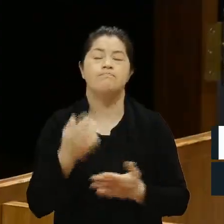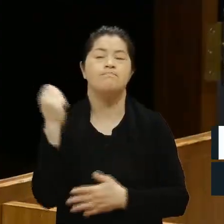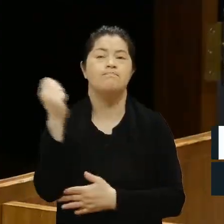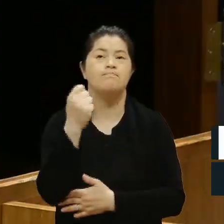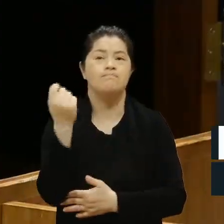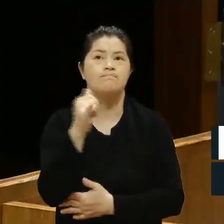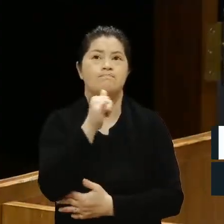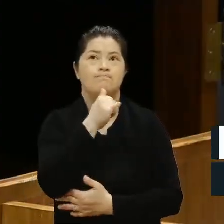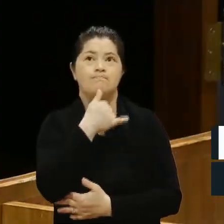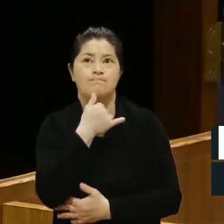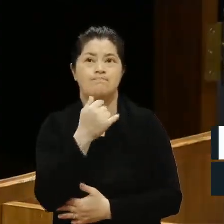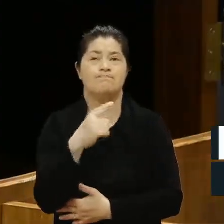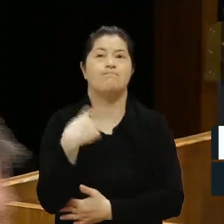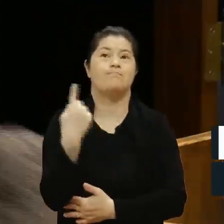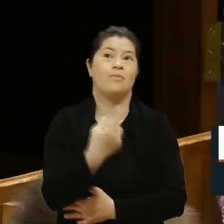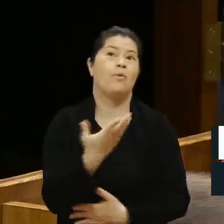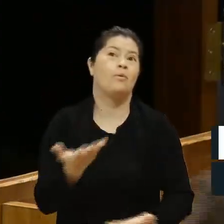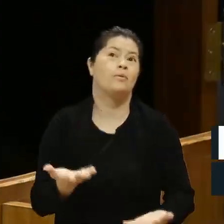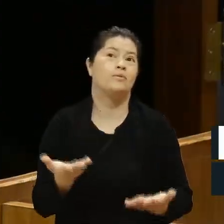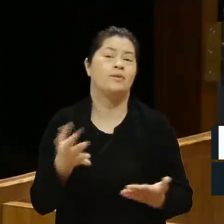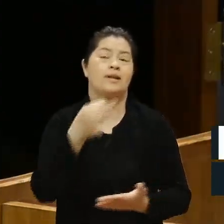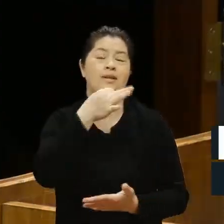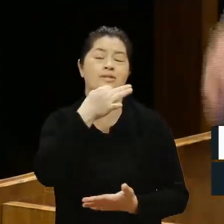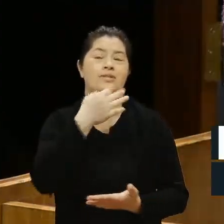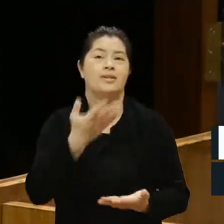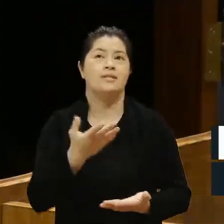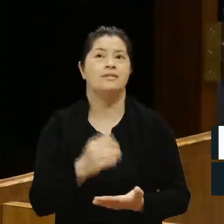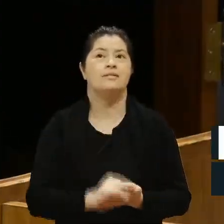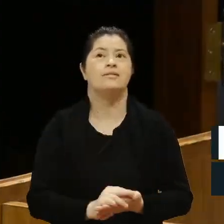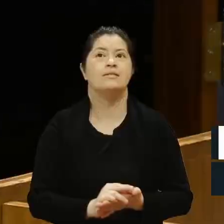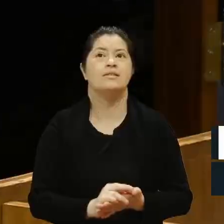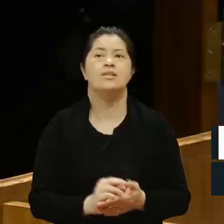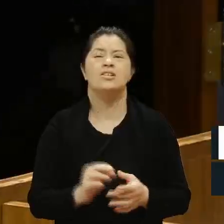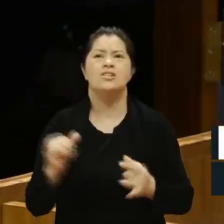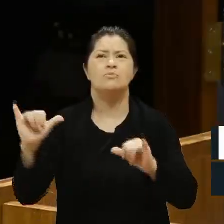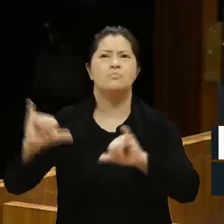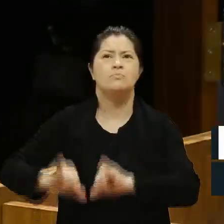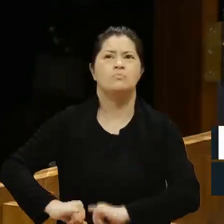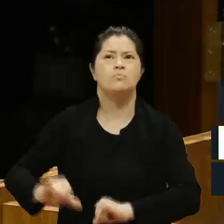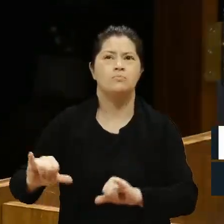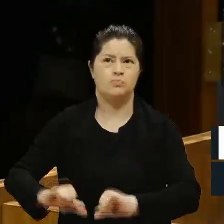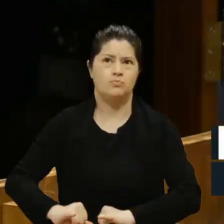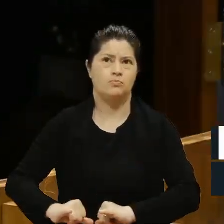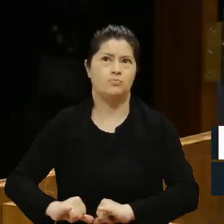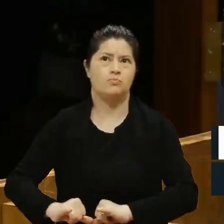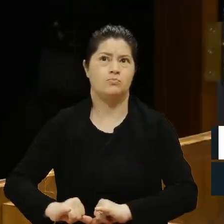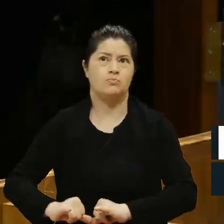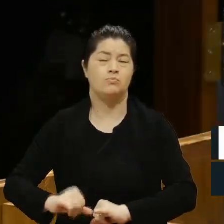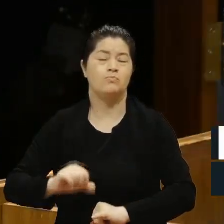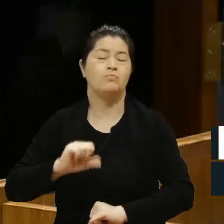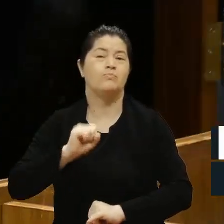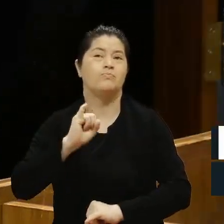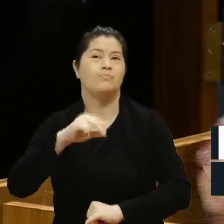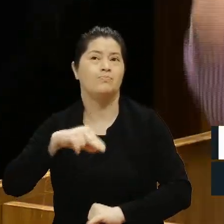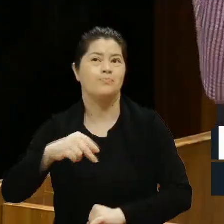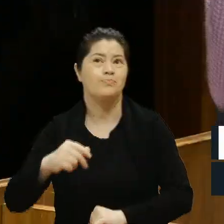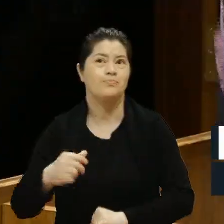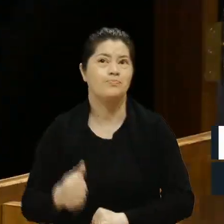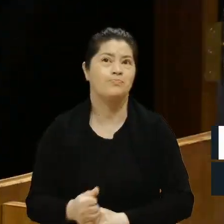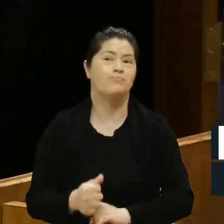gaúchas, e no nosso caso, caxienses, sofrem da sina de